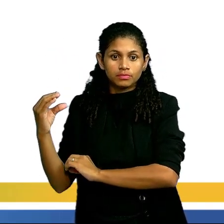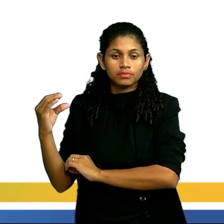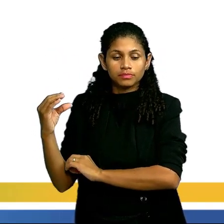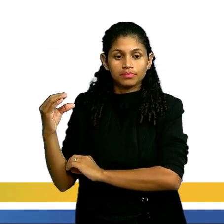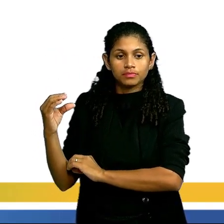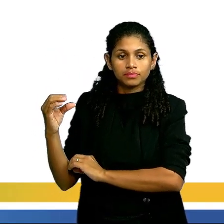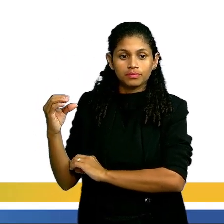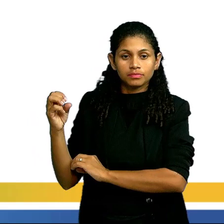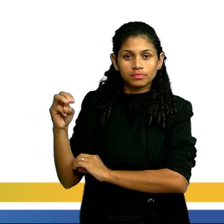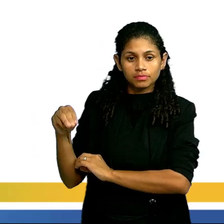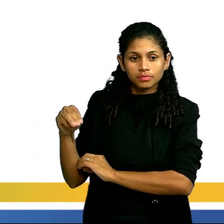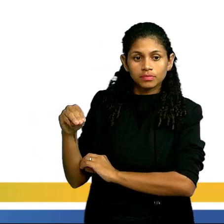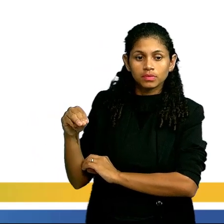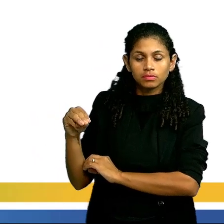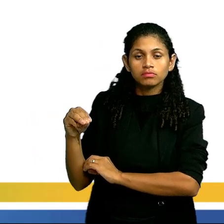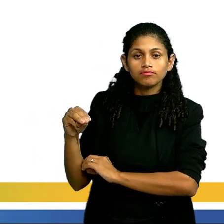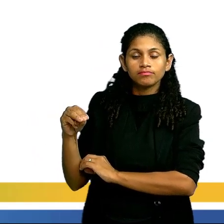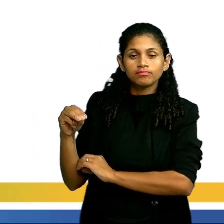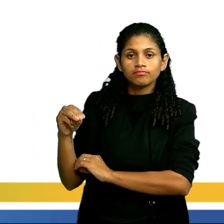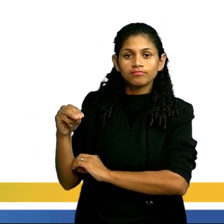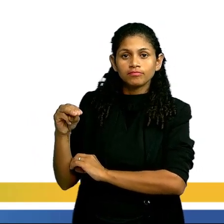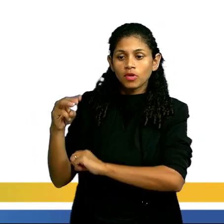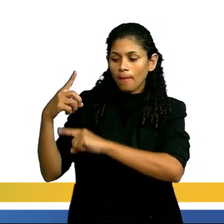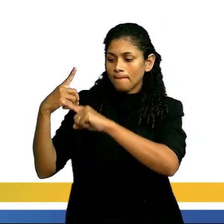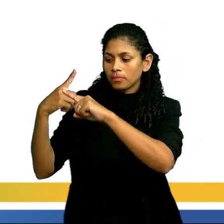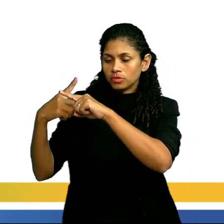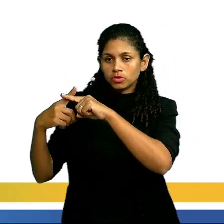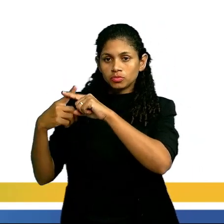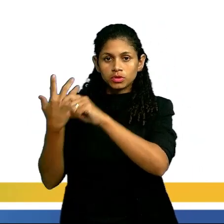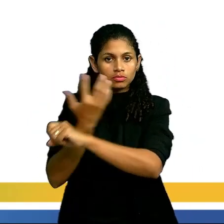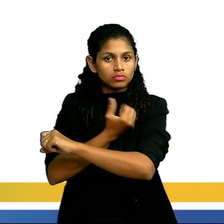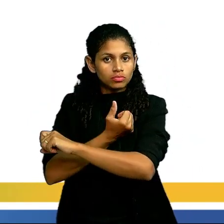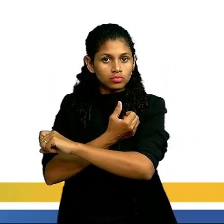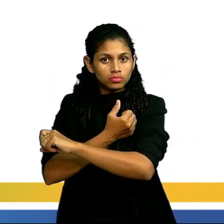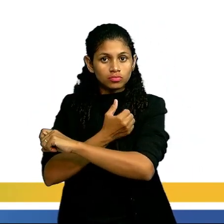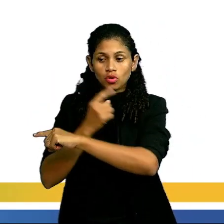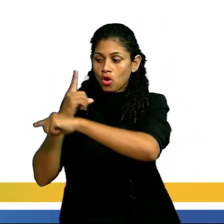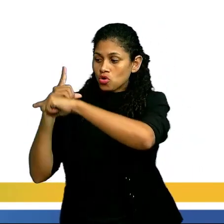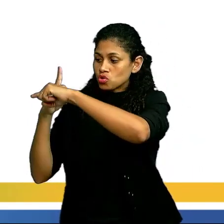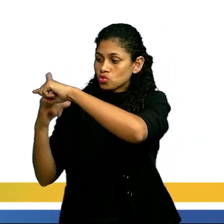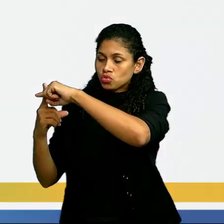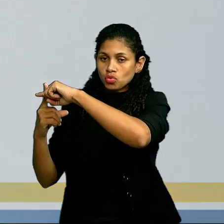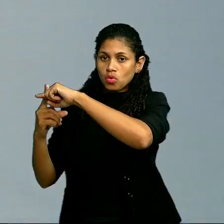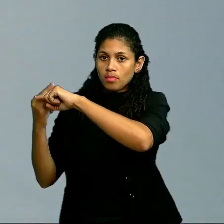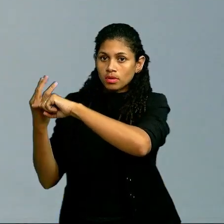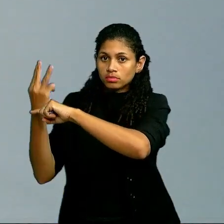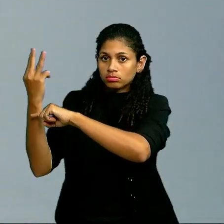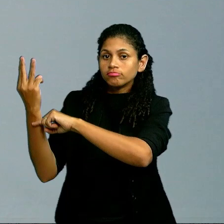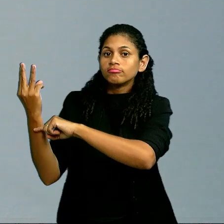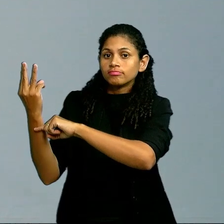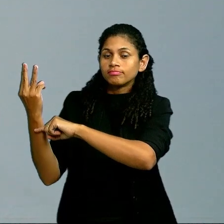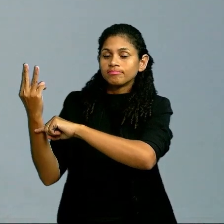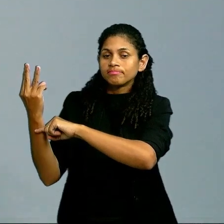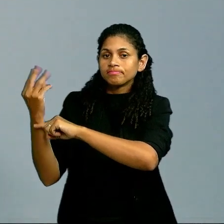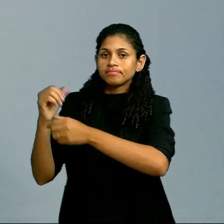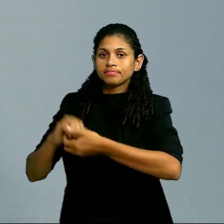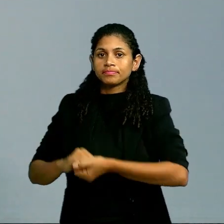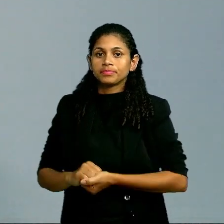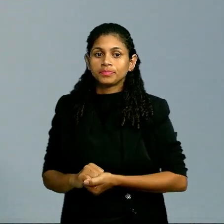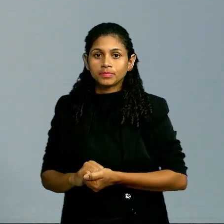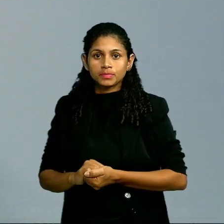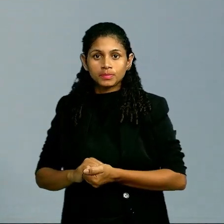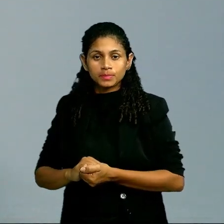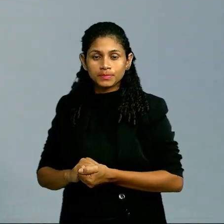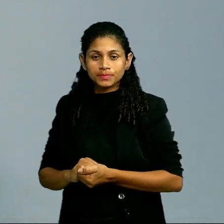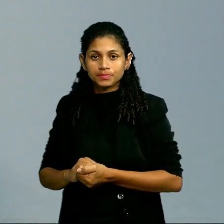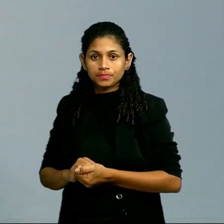os números e soma-se os expoentes do centímetro, tá? Então, naquele caso ali, da soma dos expoentes,